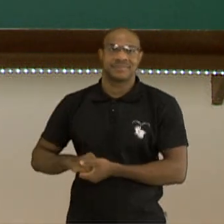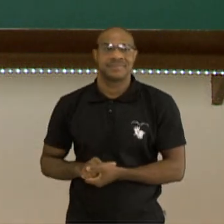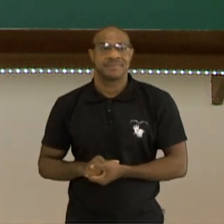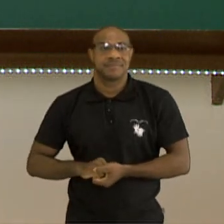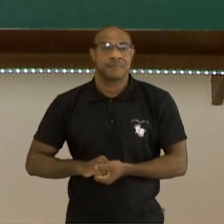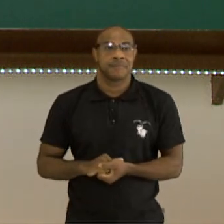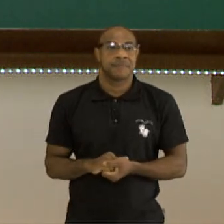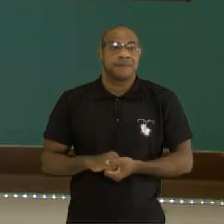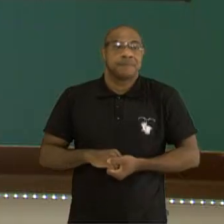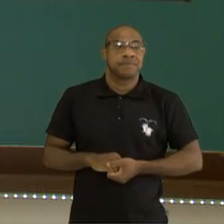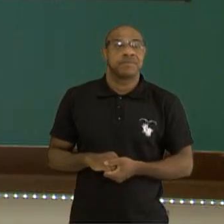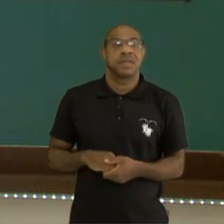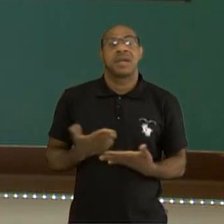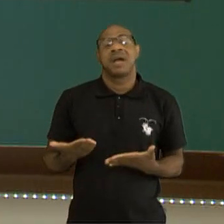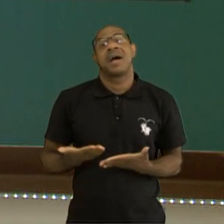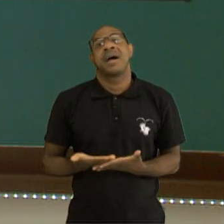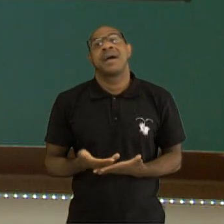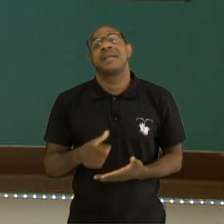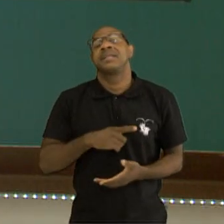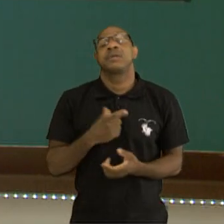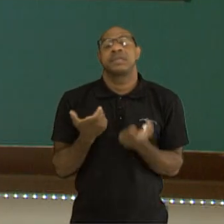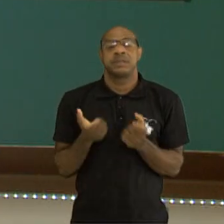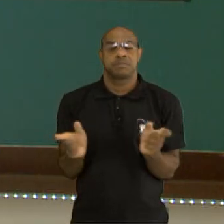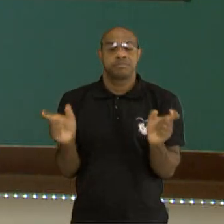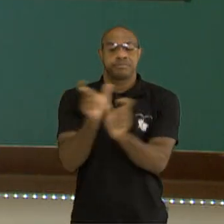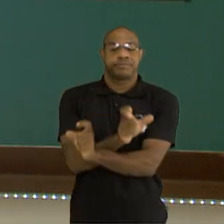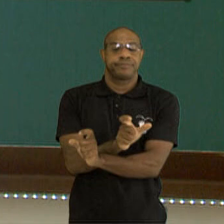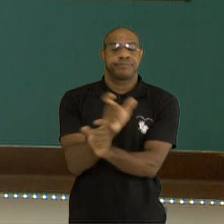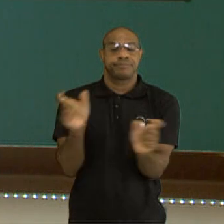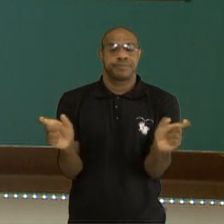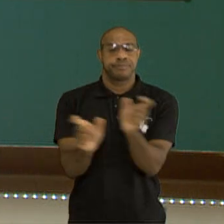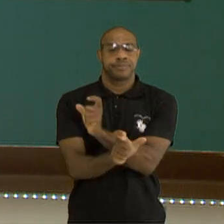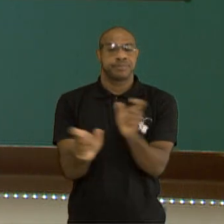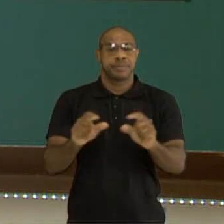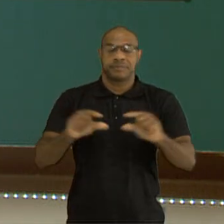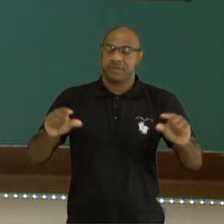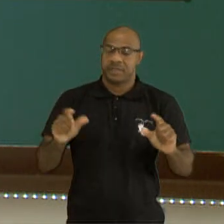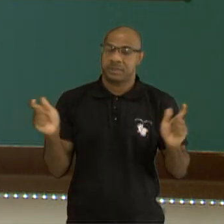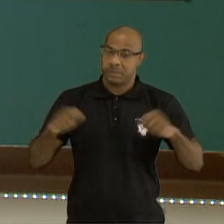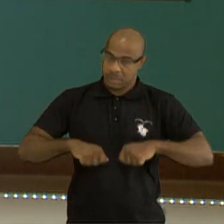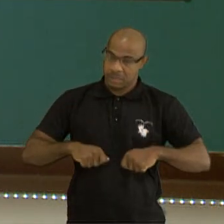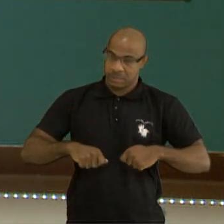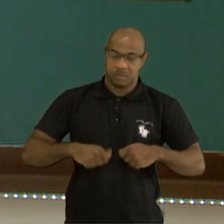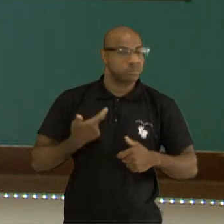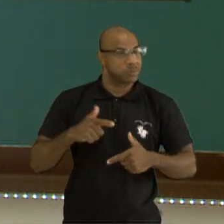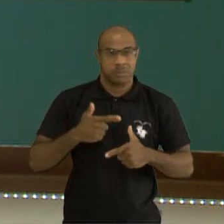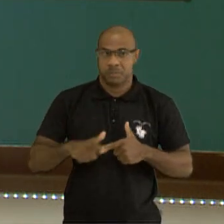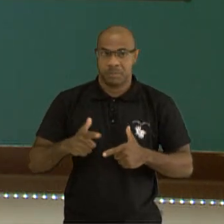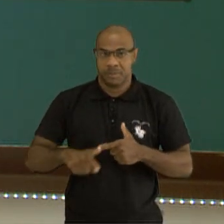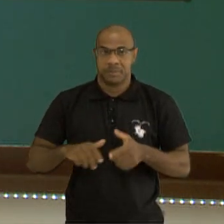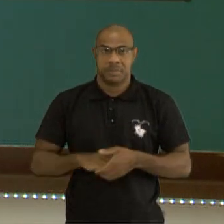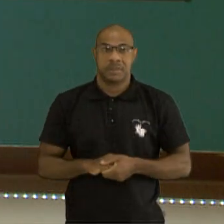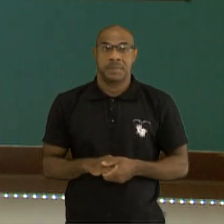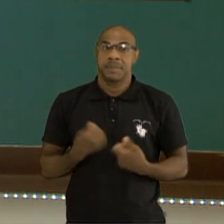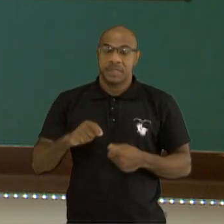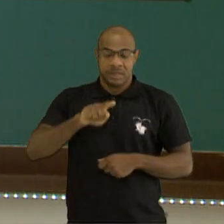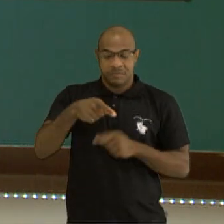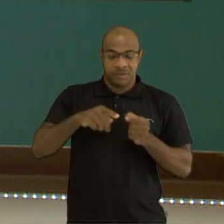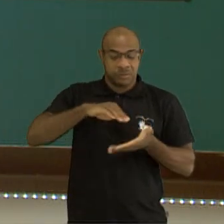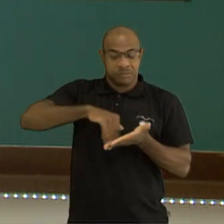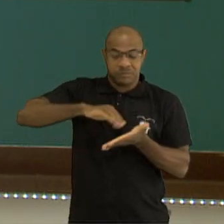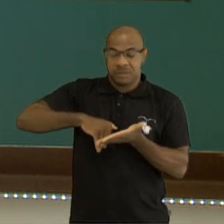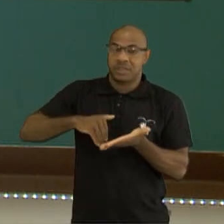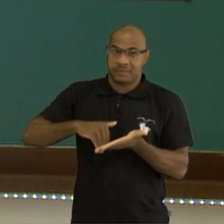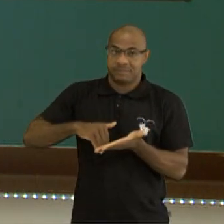bom? Ah, professor, e se eu quiser inverter a ordem dessas frases? Ok, não tem problema. Só não esqueça de tirar a vírgula. Se